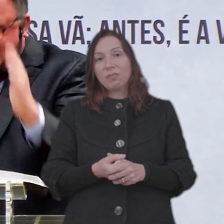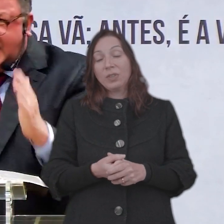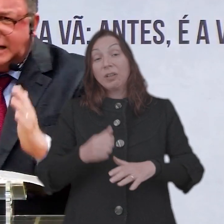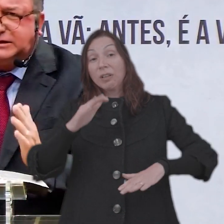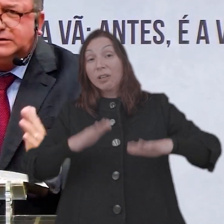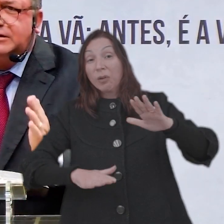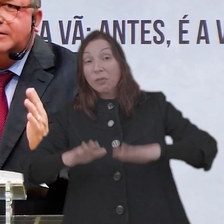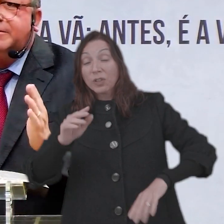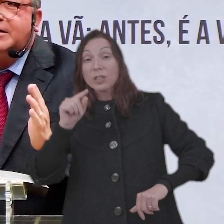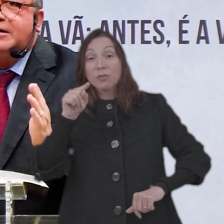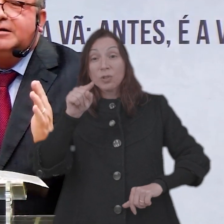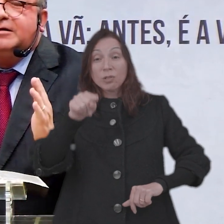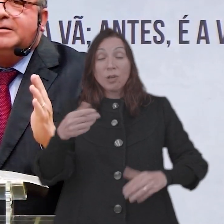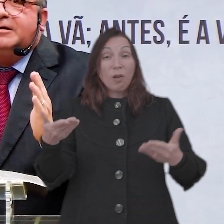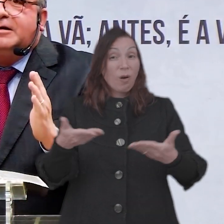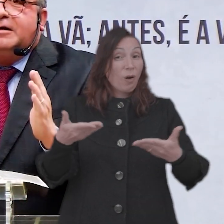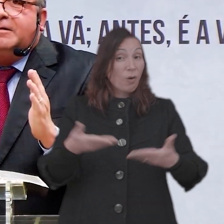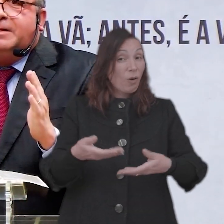por Satanás.